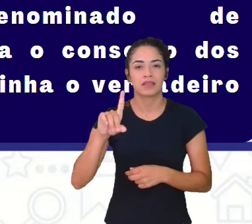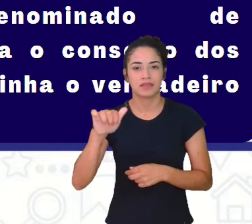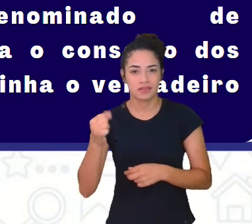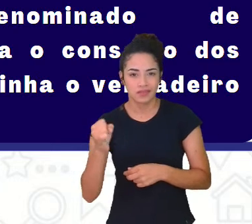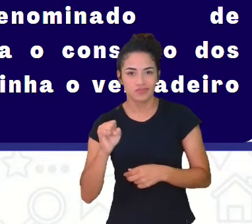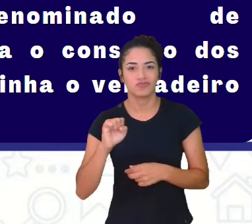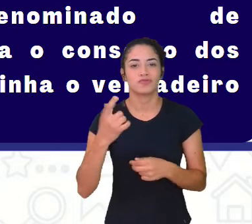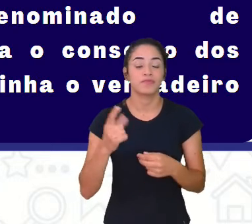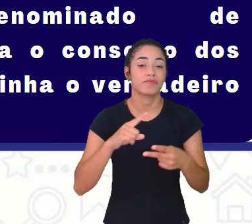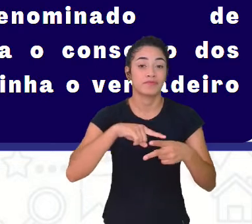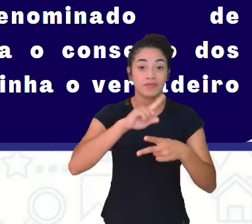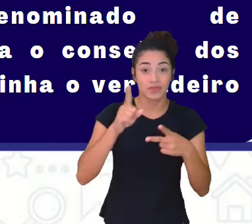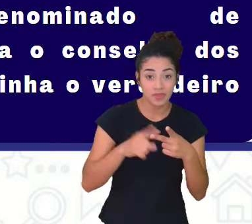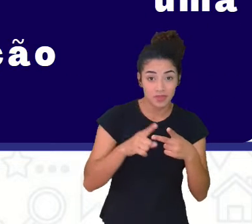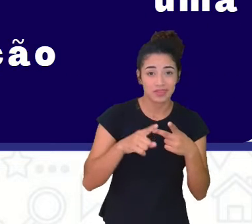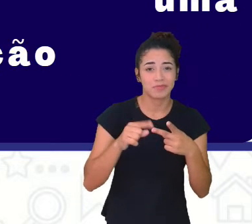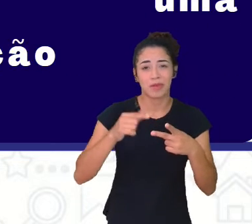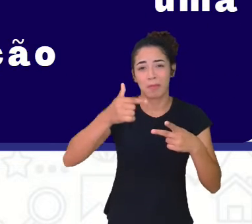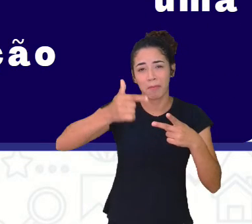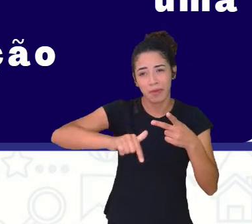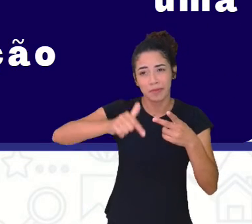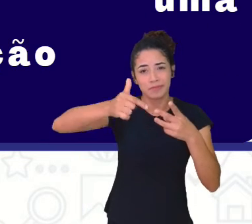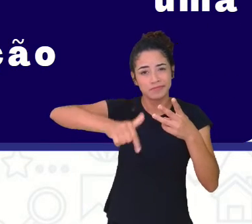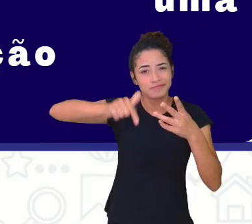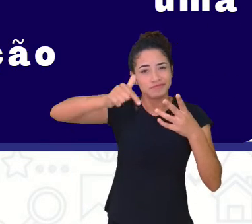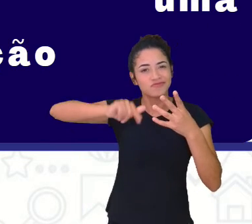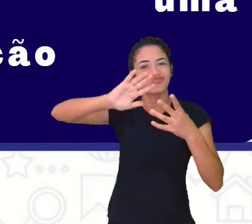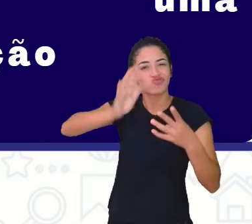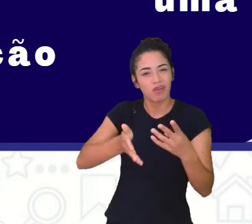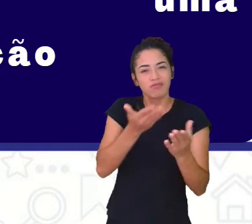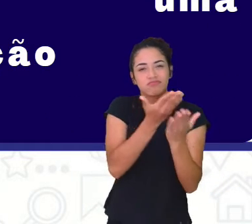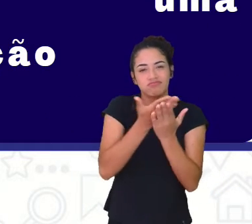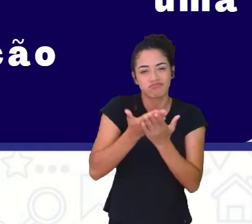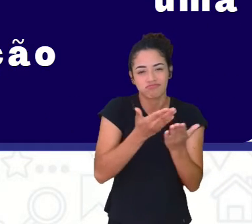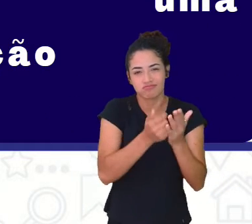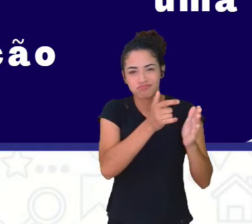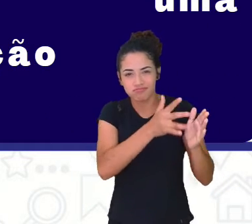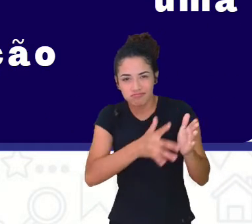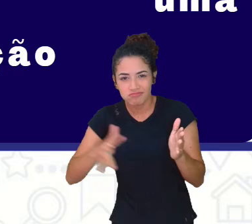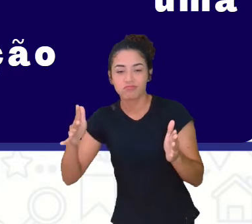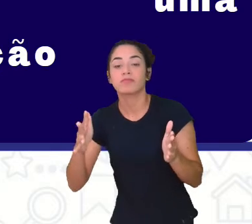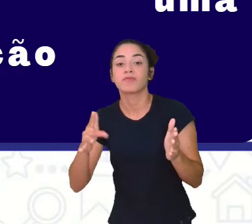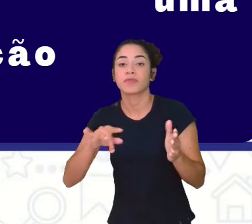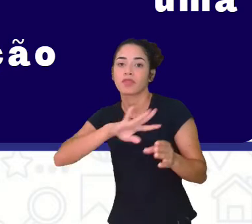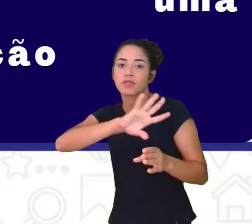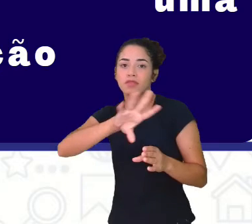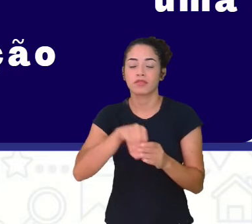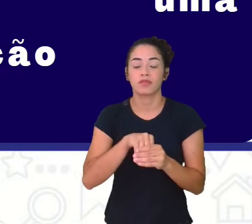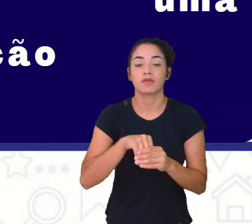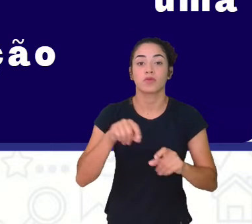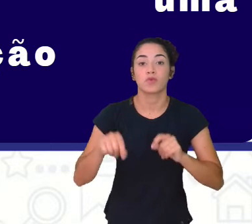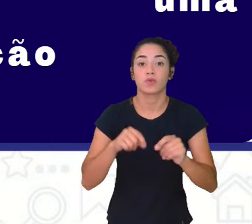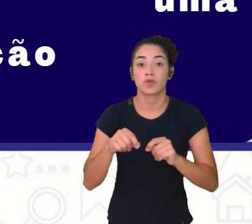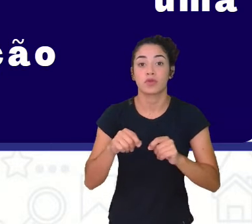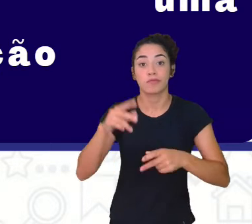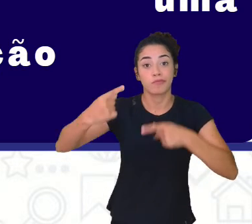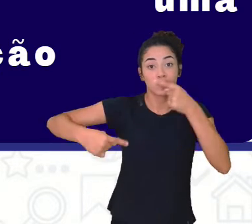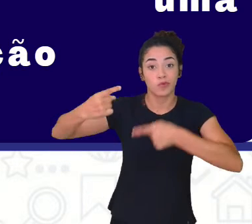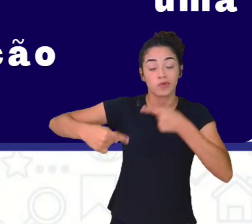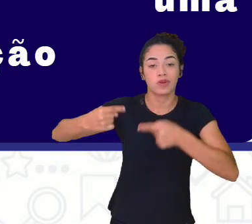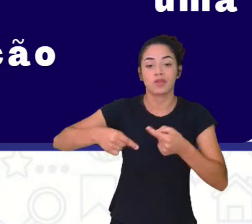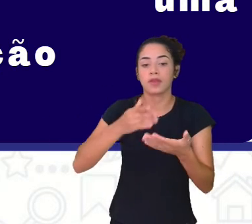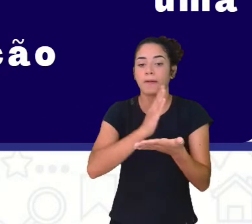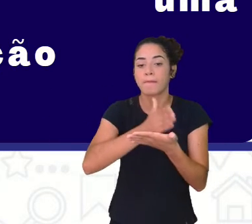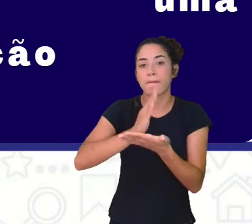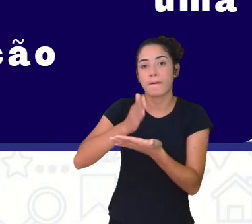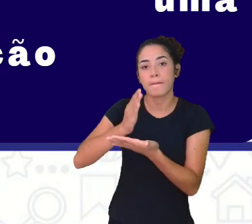os integrantes do Areópago e a eclésia, né? Então, são as instituições, né, políticas aí